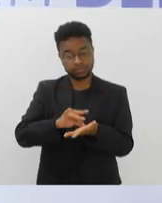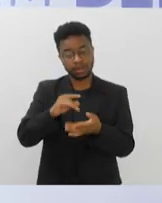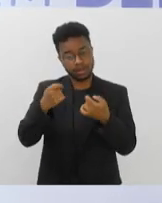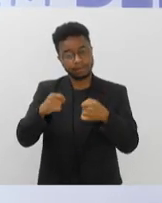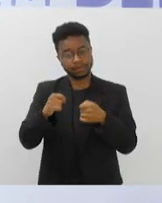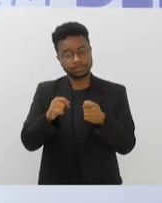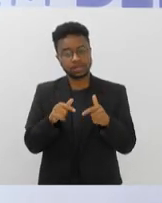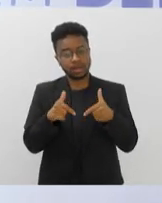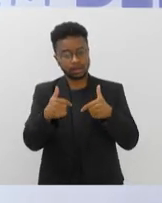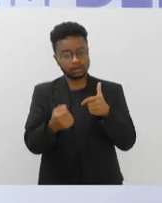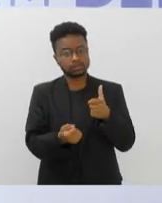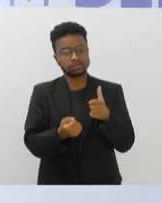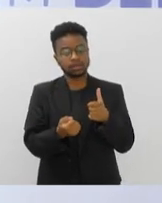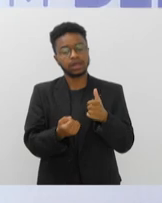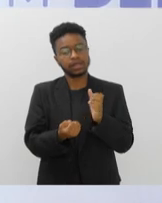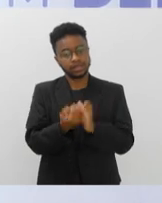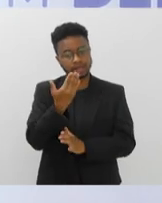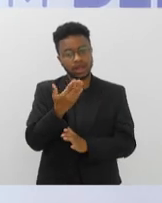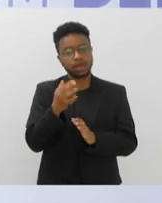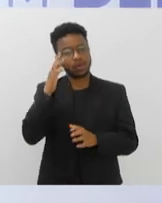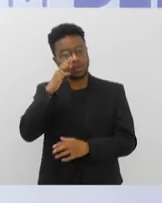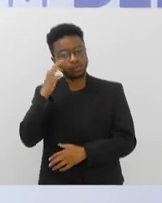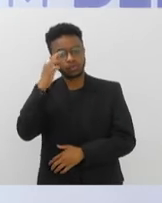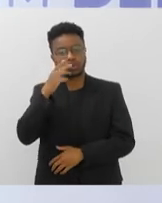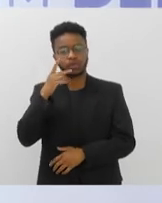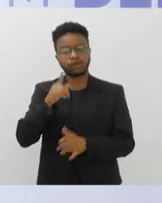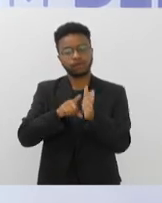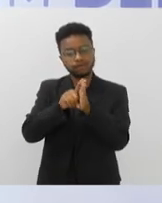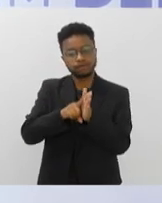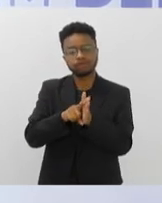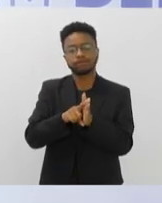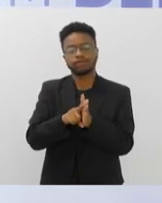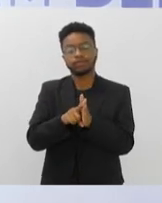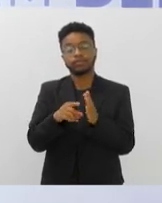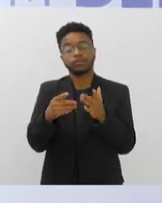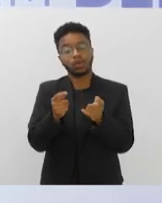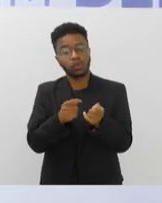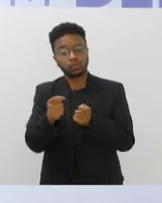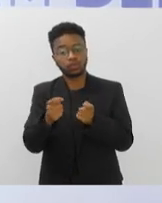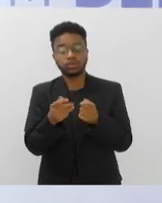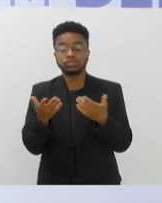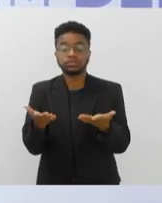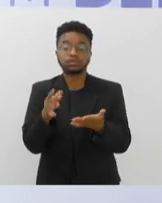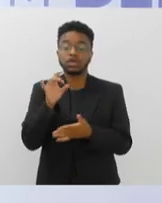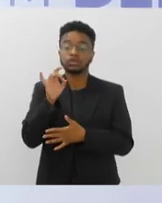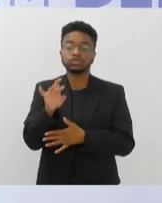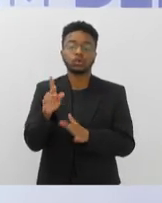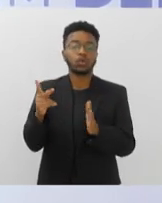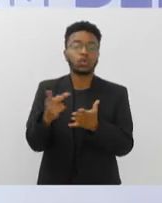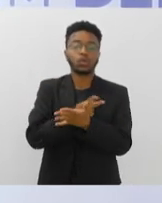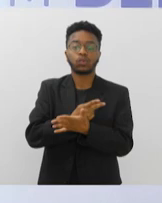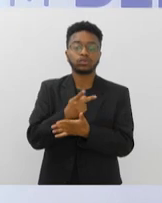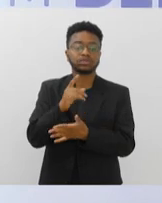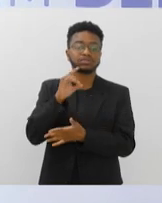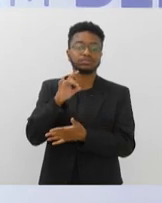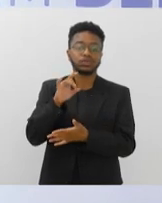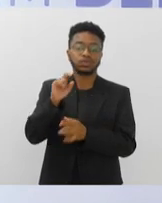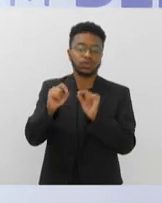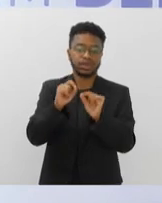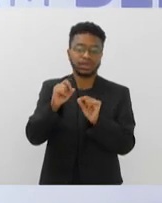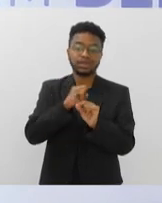à execução a monitoramento a controle e a fiscalização e isso daí elas só ou poderão ser se